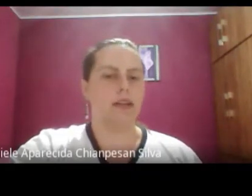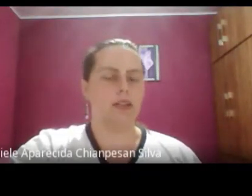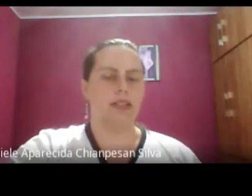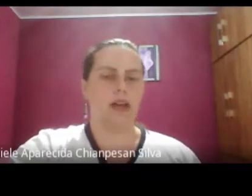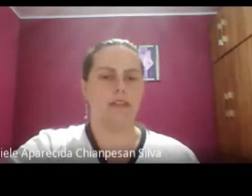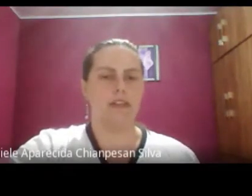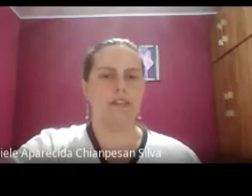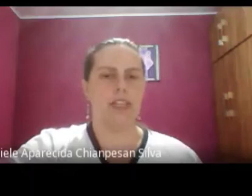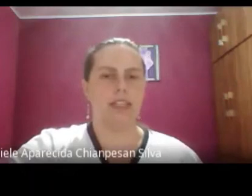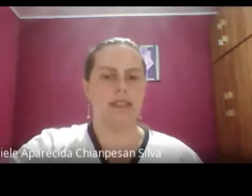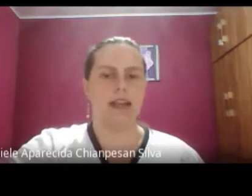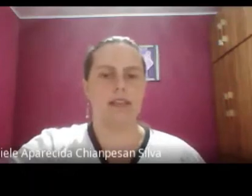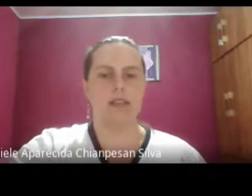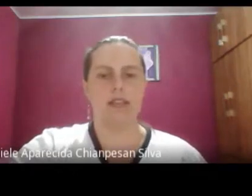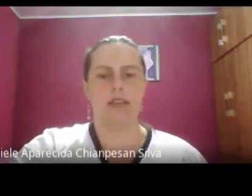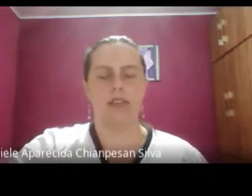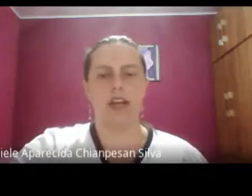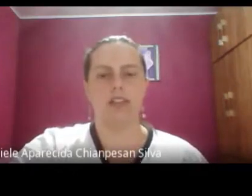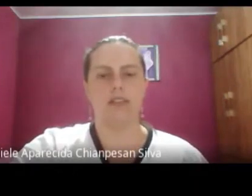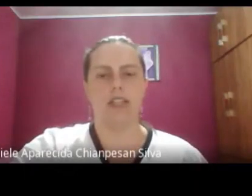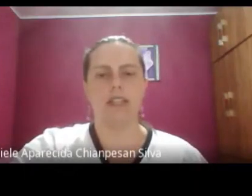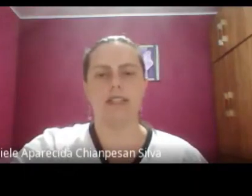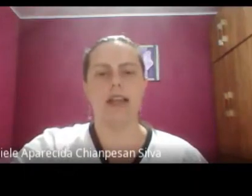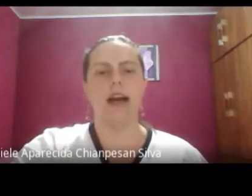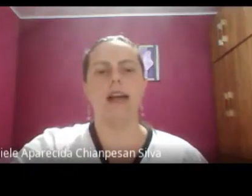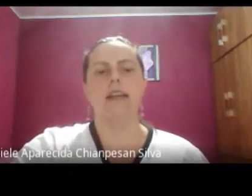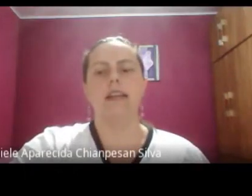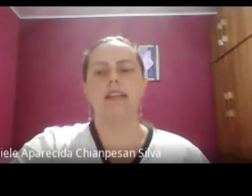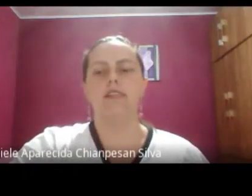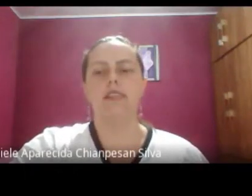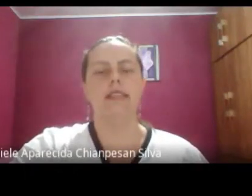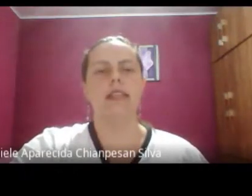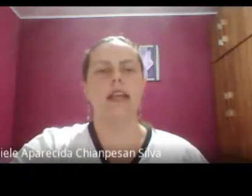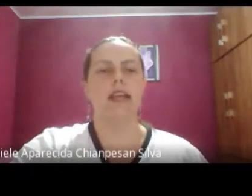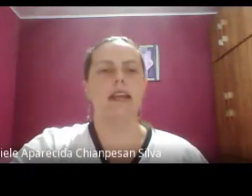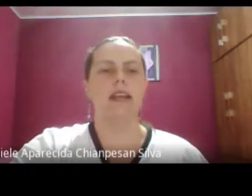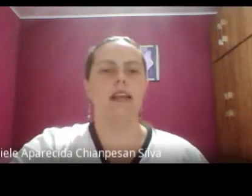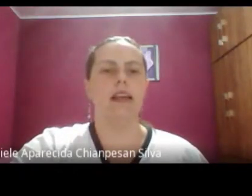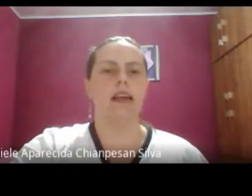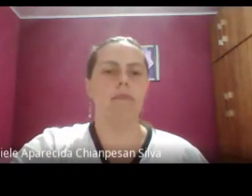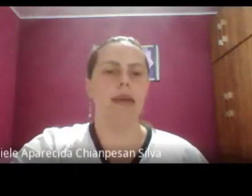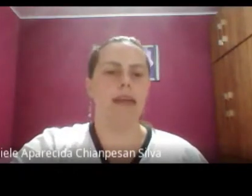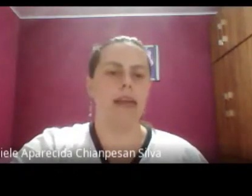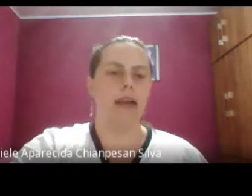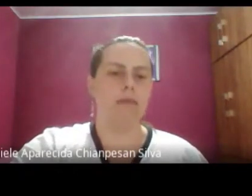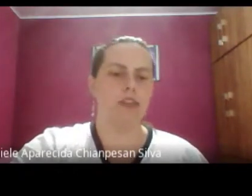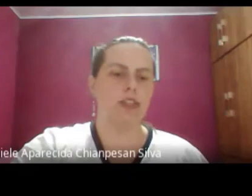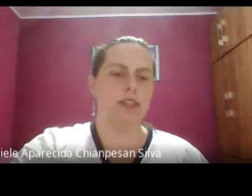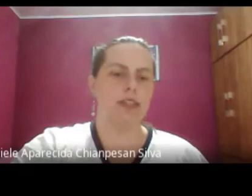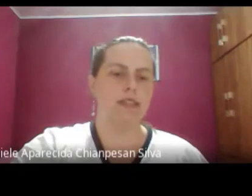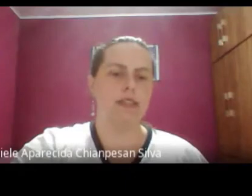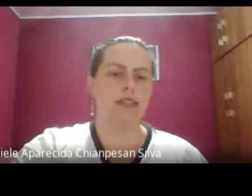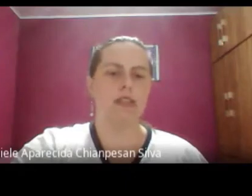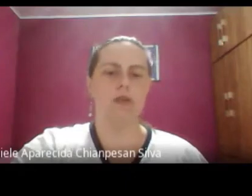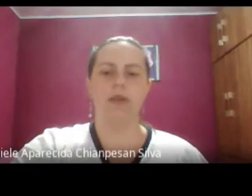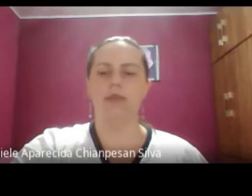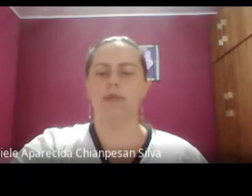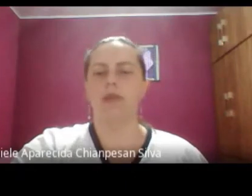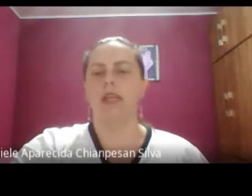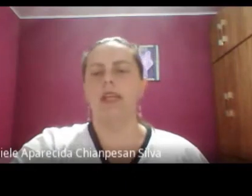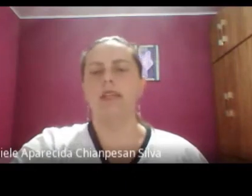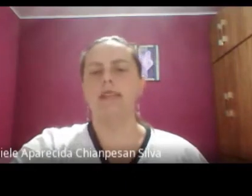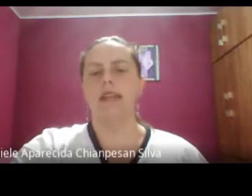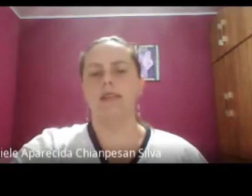que a nossa aula vai finalizar, nossa aula de arte finalizar, que vocês peguem a página